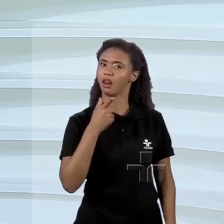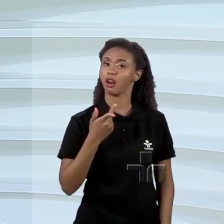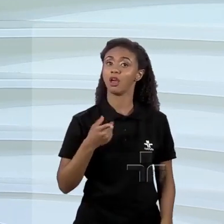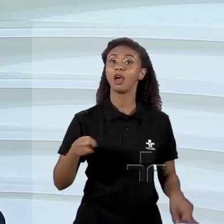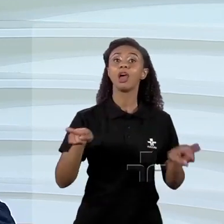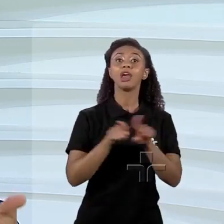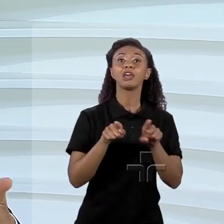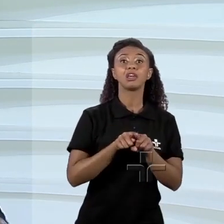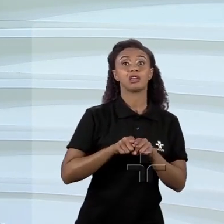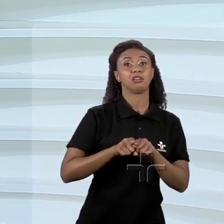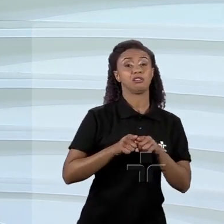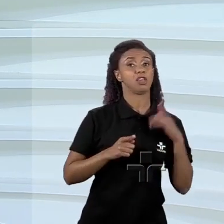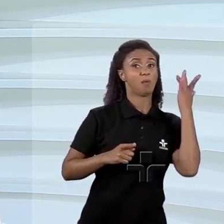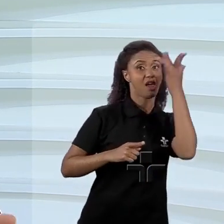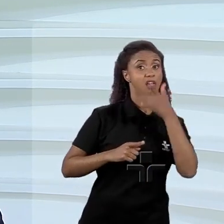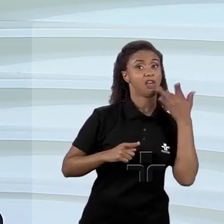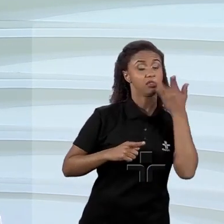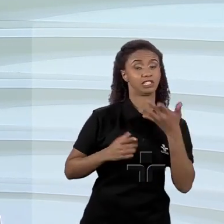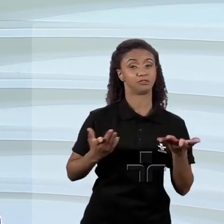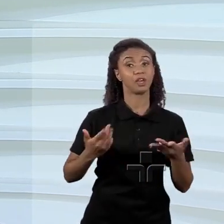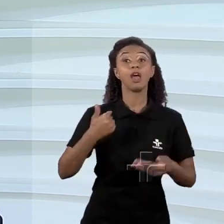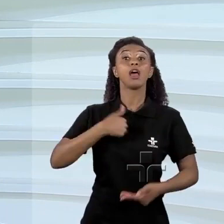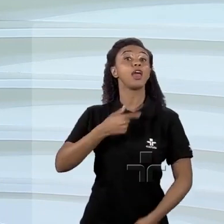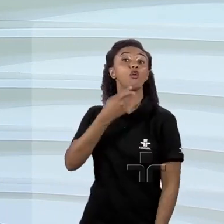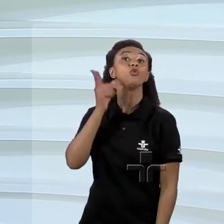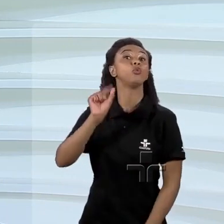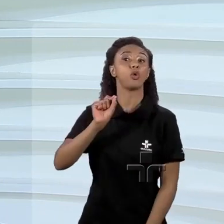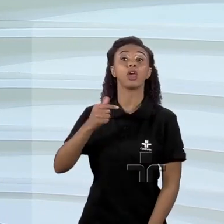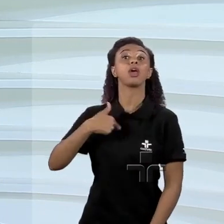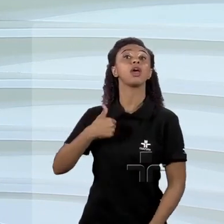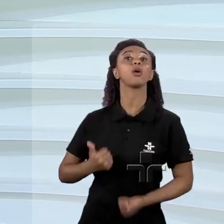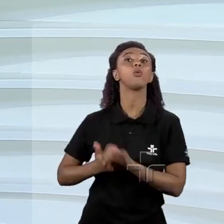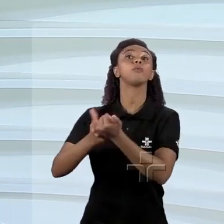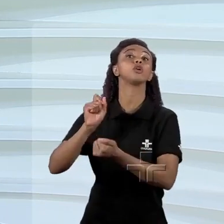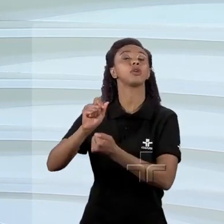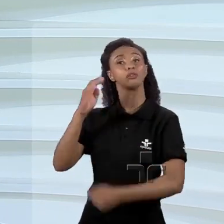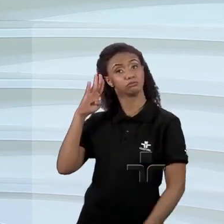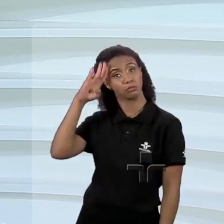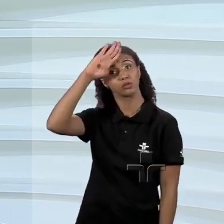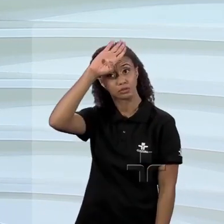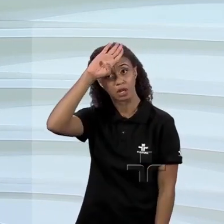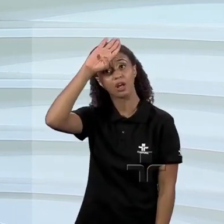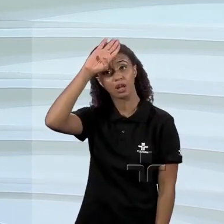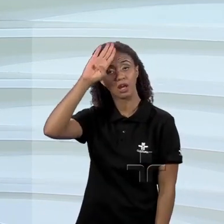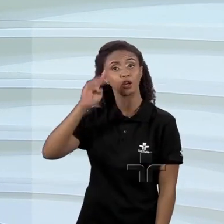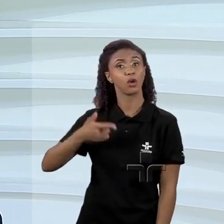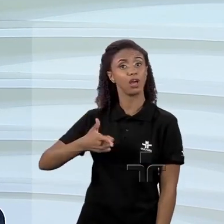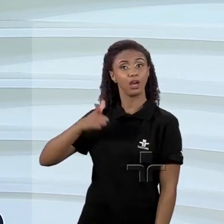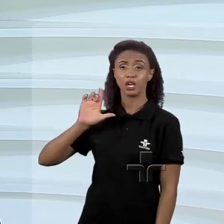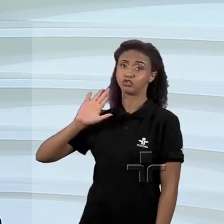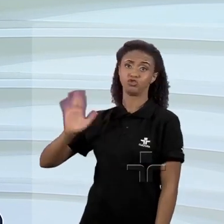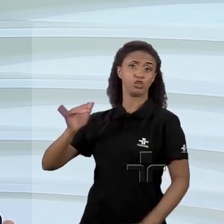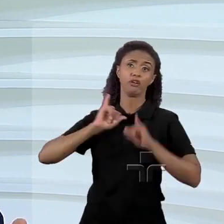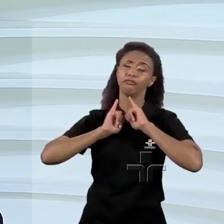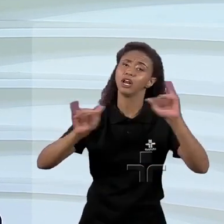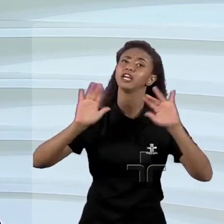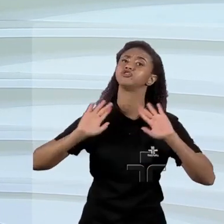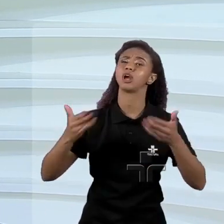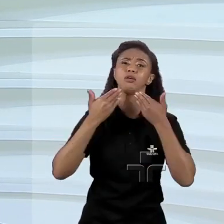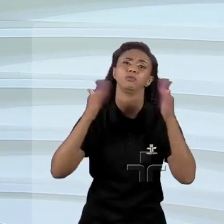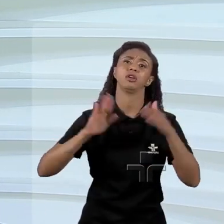Haddad. Eu discordei, disse, olha, o meu voto é o voto Jair Bolsonaro, já anunciado, inclusive. Candidato. Isso, evidentemente,